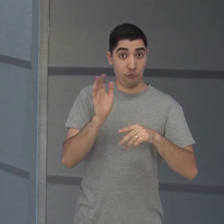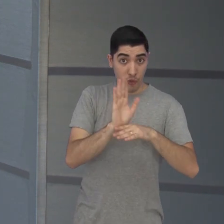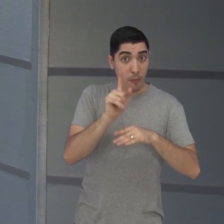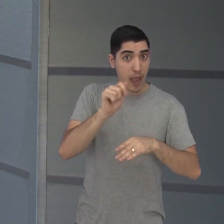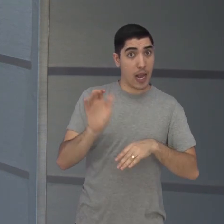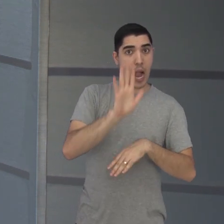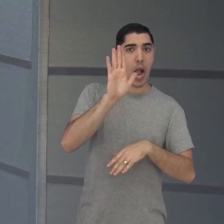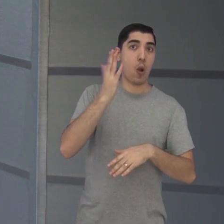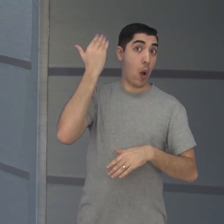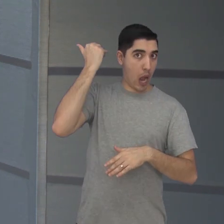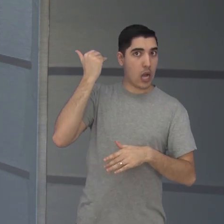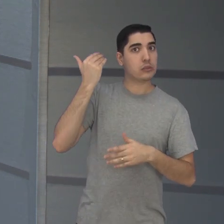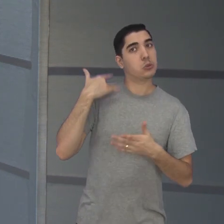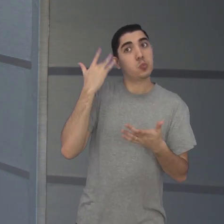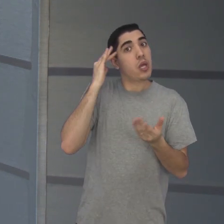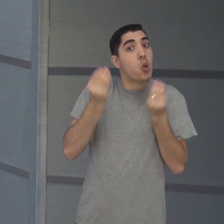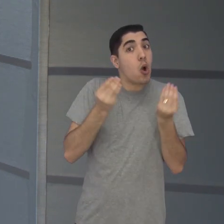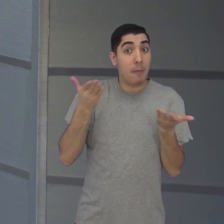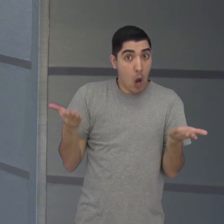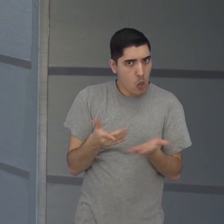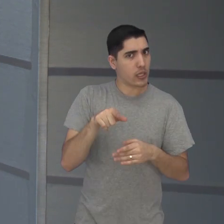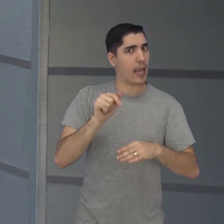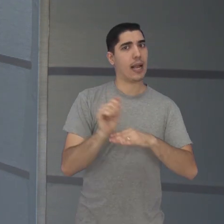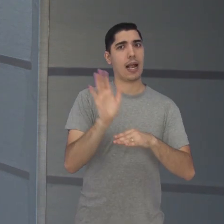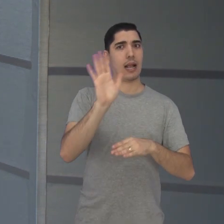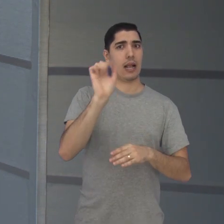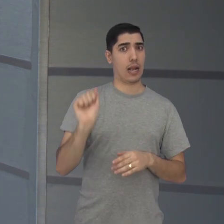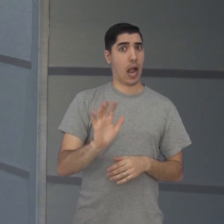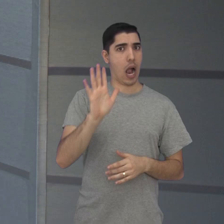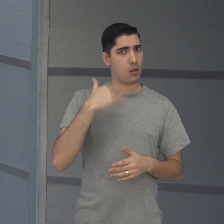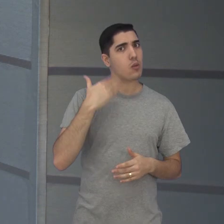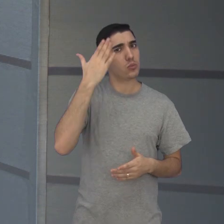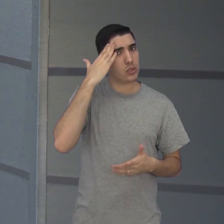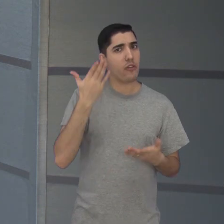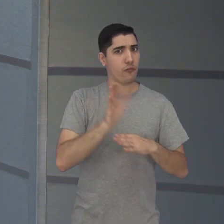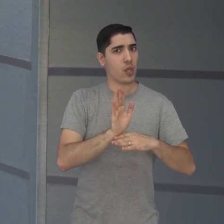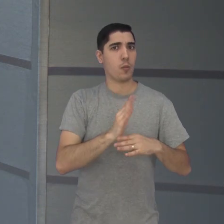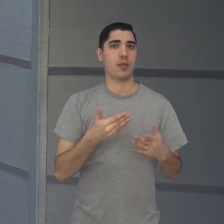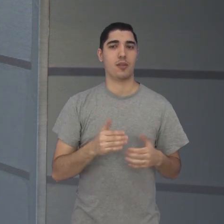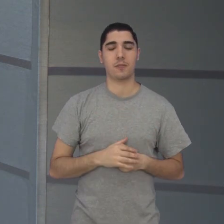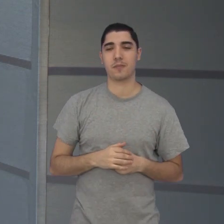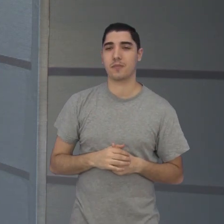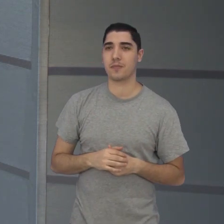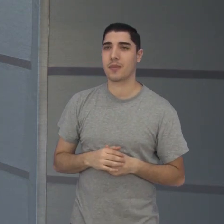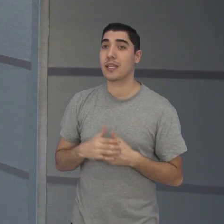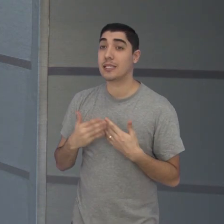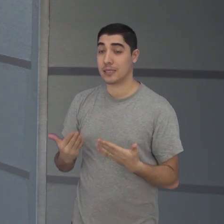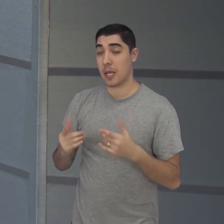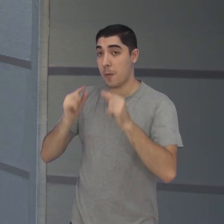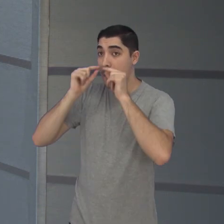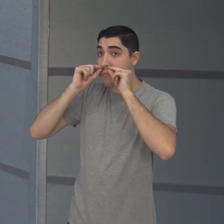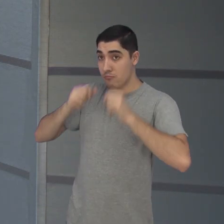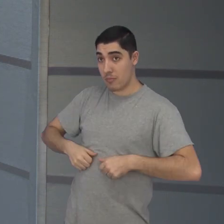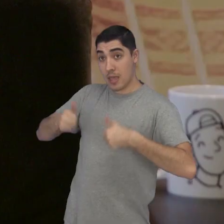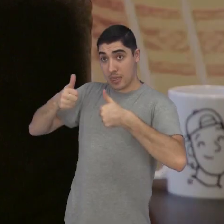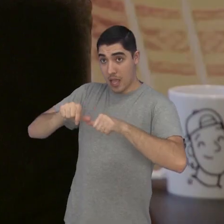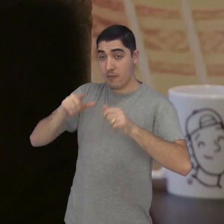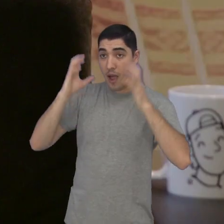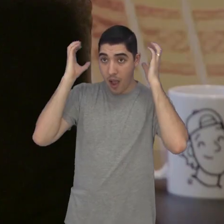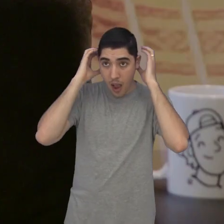Caro. sei como era na época, né? Se Não, era tão mais. caro quanto hoje, mas enfim. o Mazza estava no